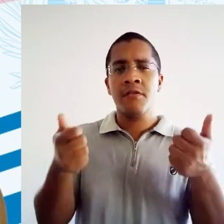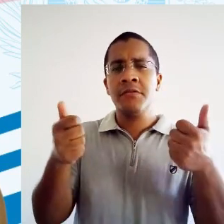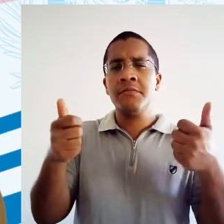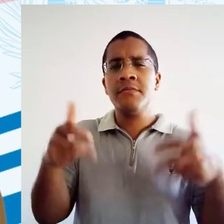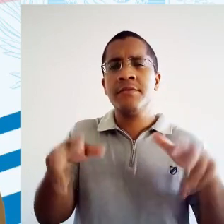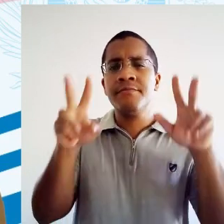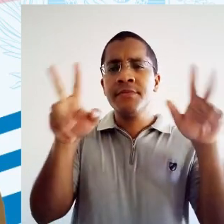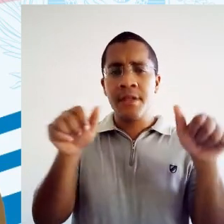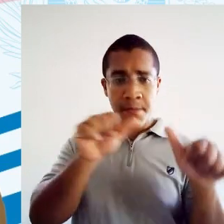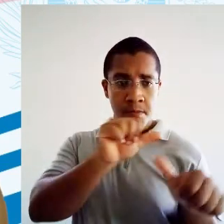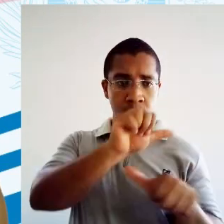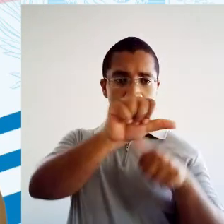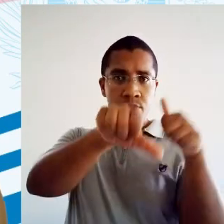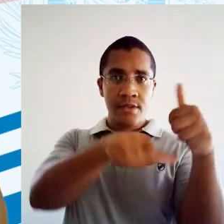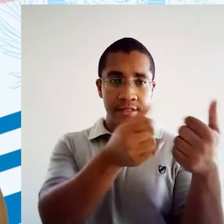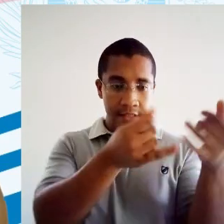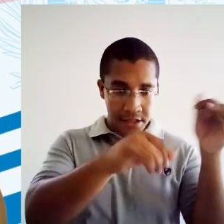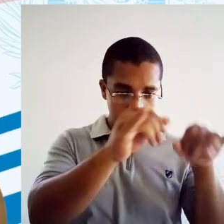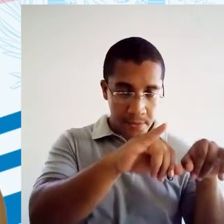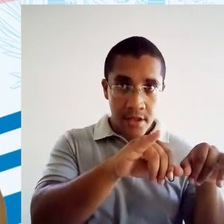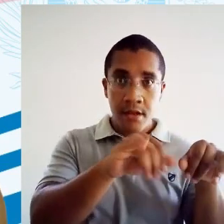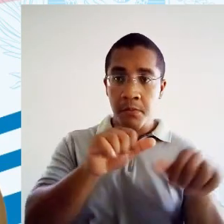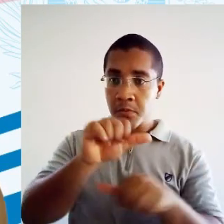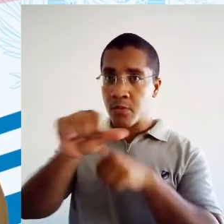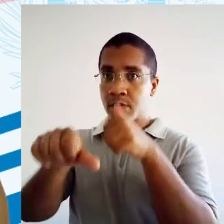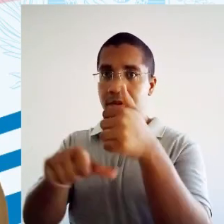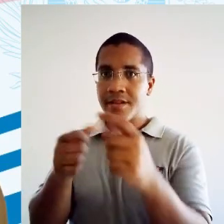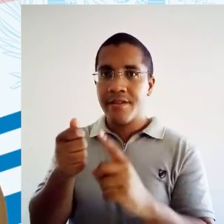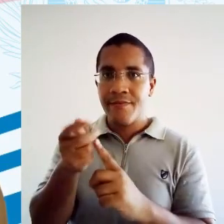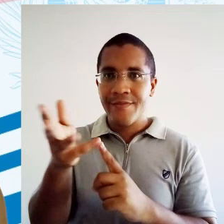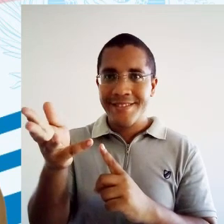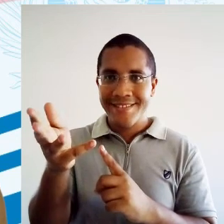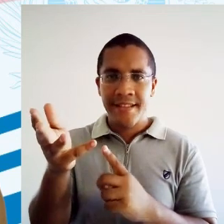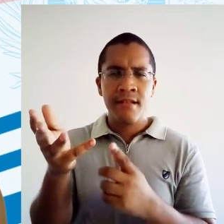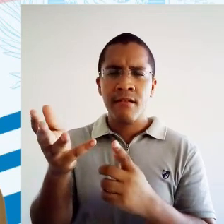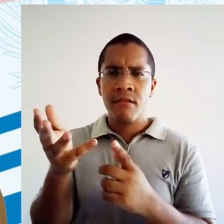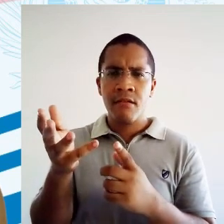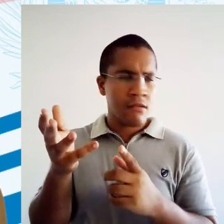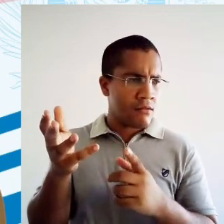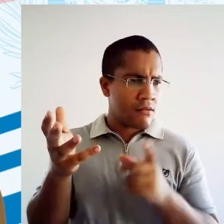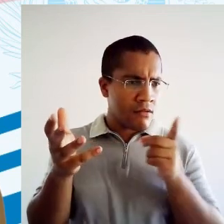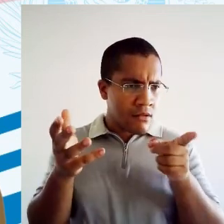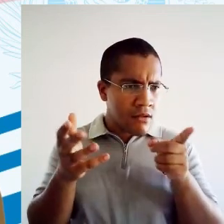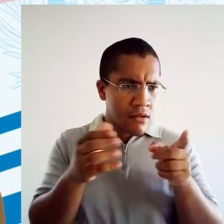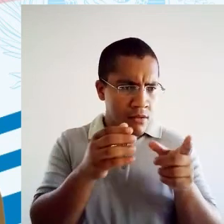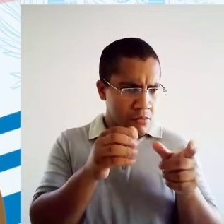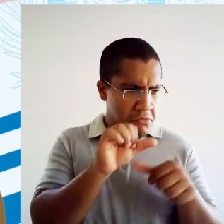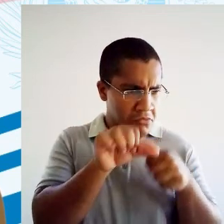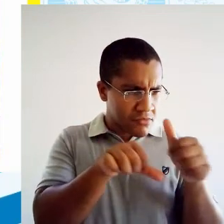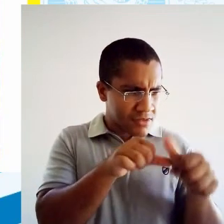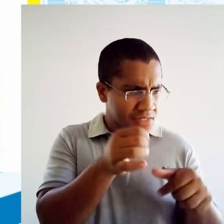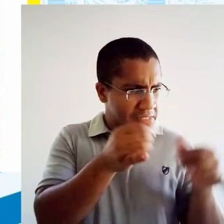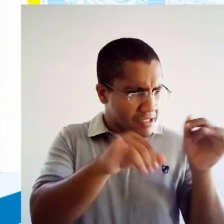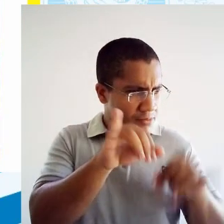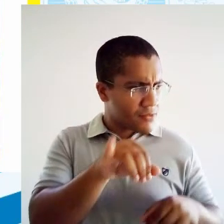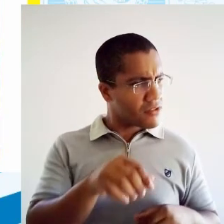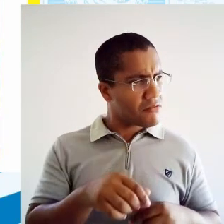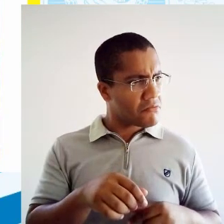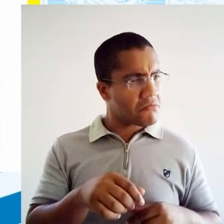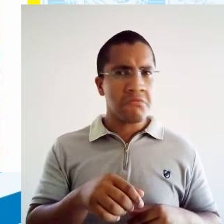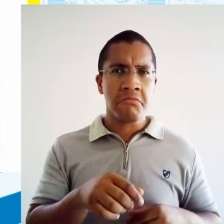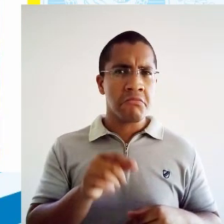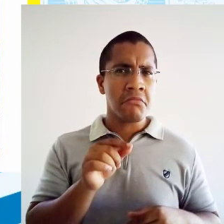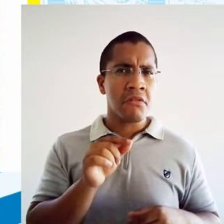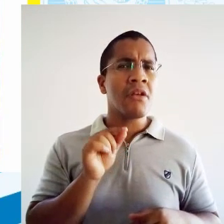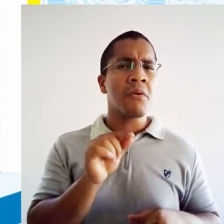sobre transformações químicas e físicas. Quando se fala sobre transformação química, na